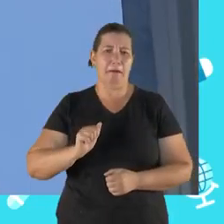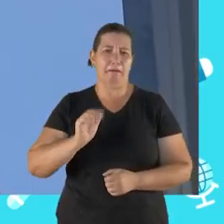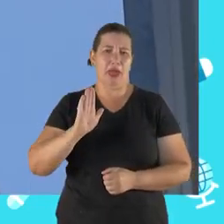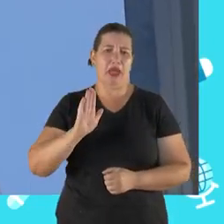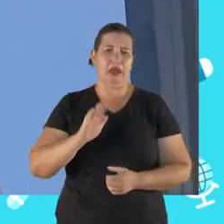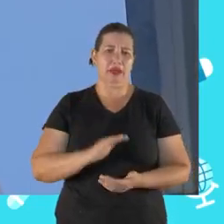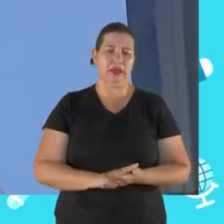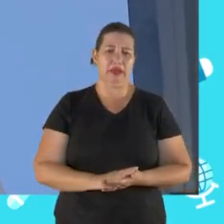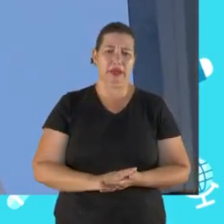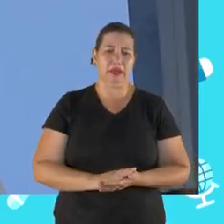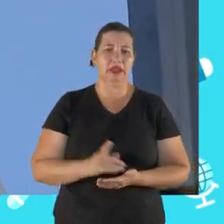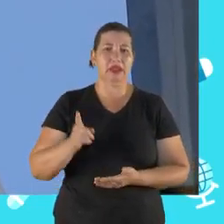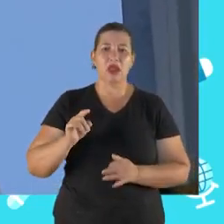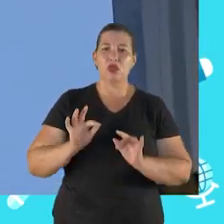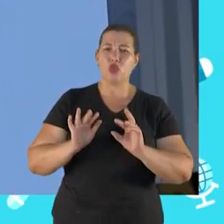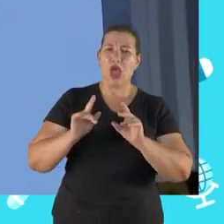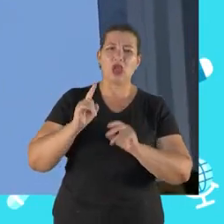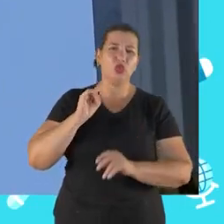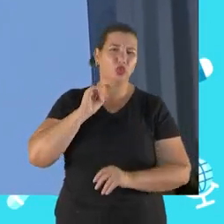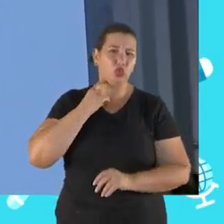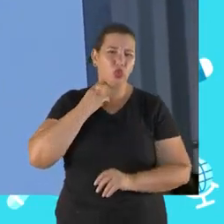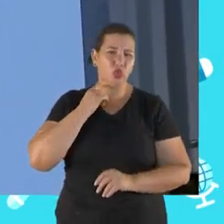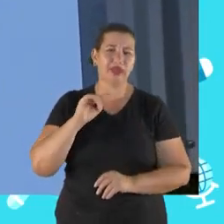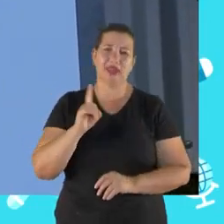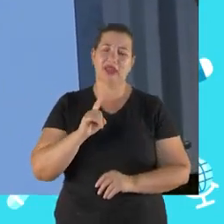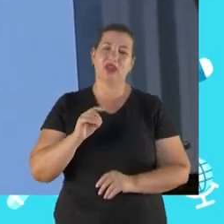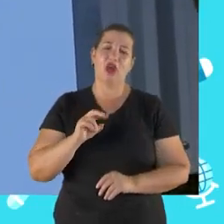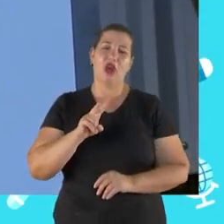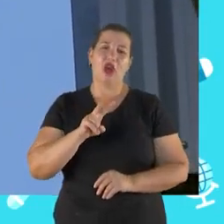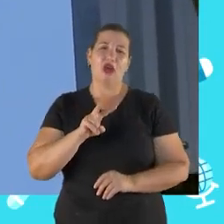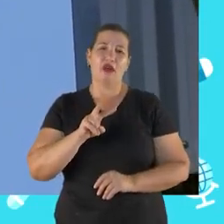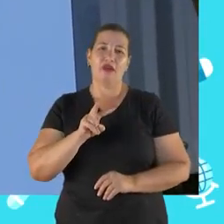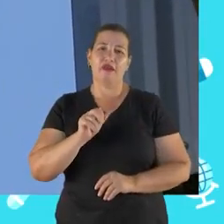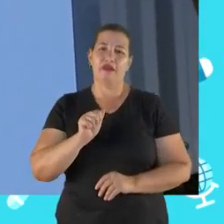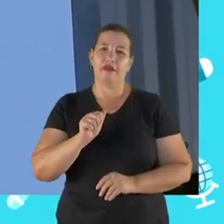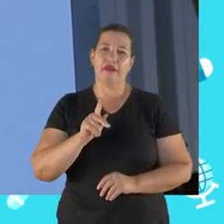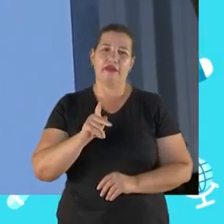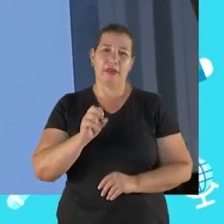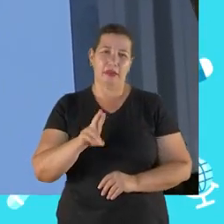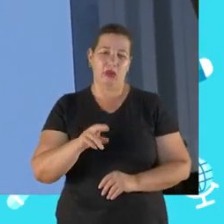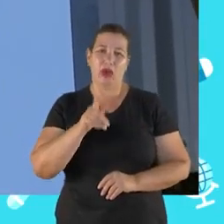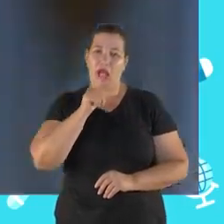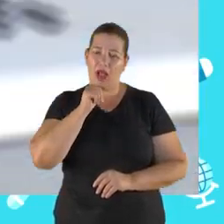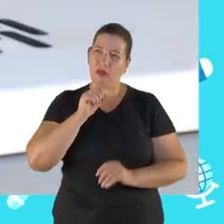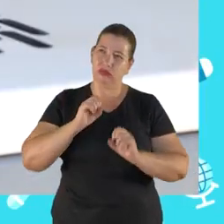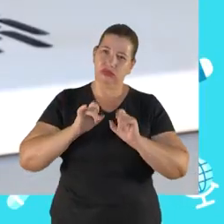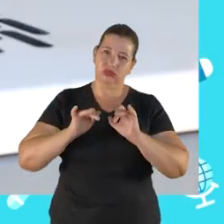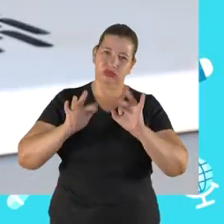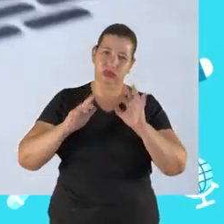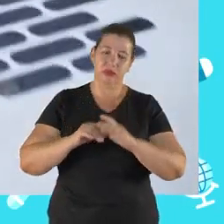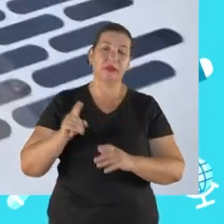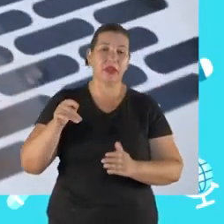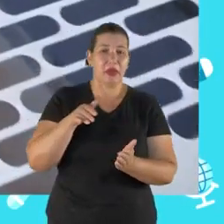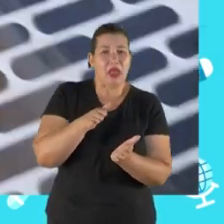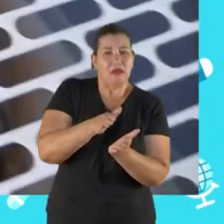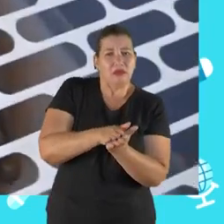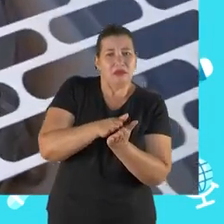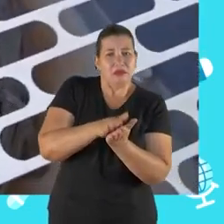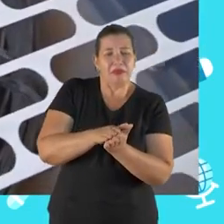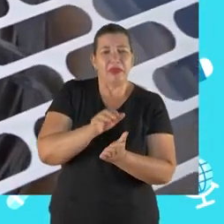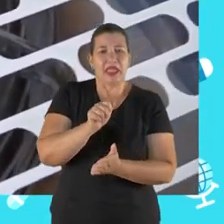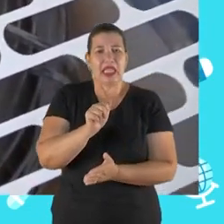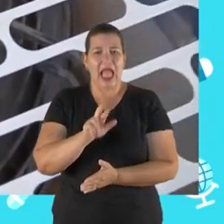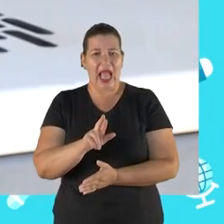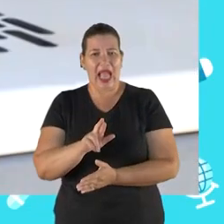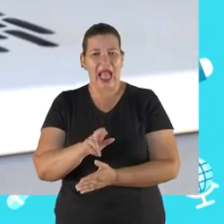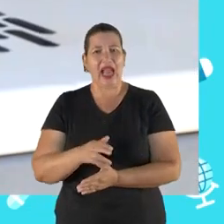aqui dentro. E quando a gente vê essa fumaça saindo, não é poluição não, é só um pouquinho do vapor de água indo embora. Outra máquina importante é o